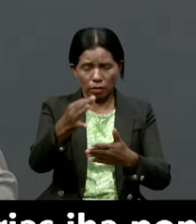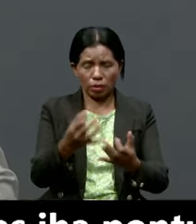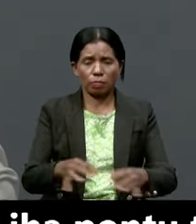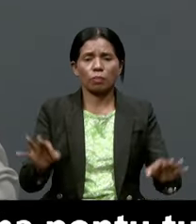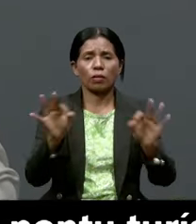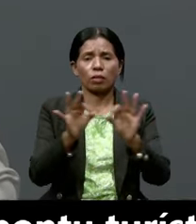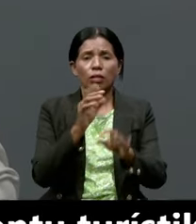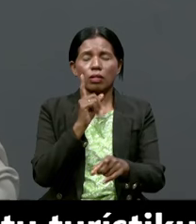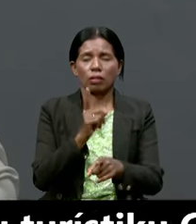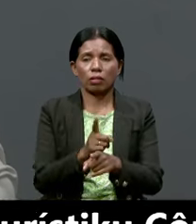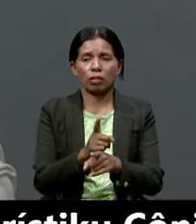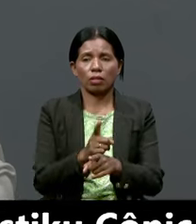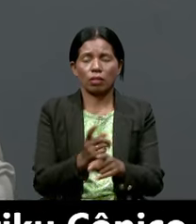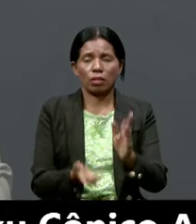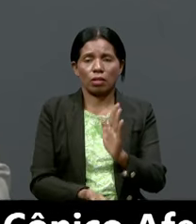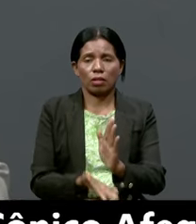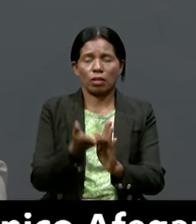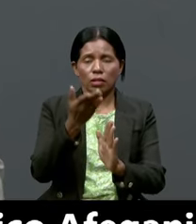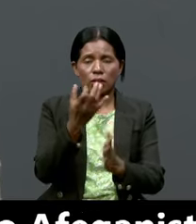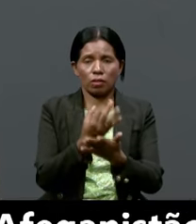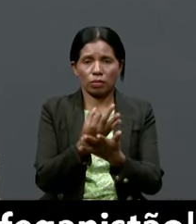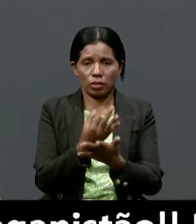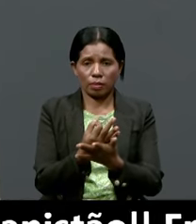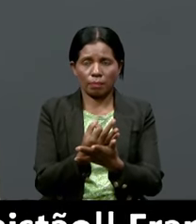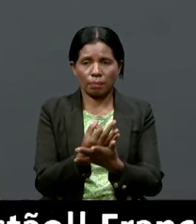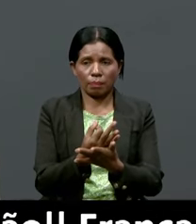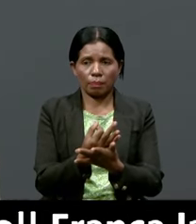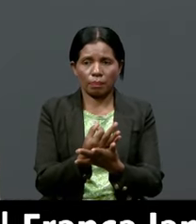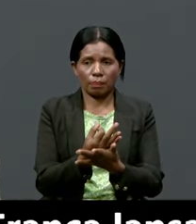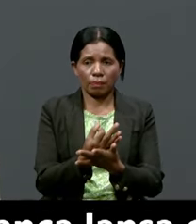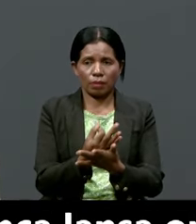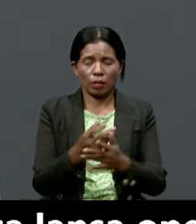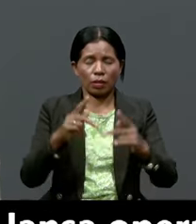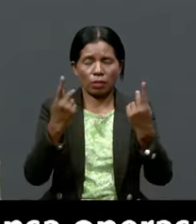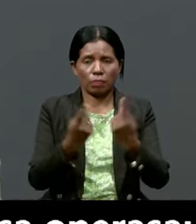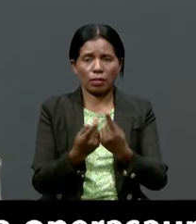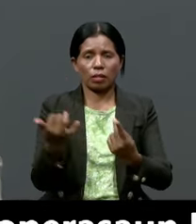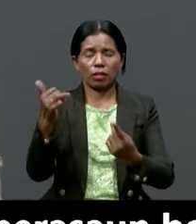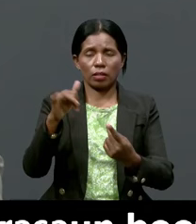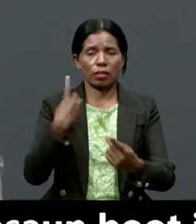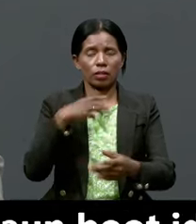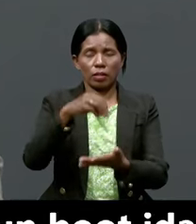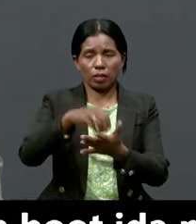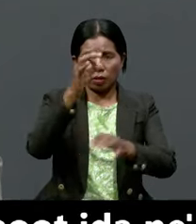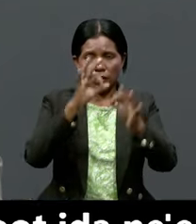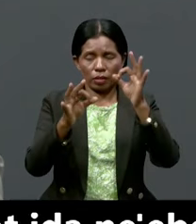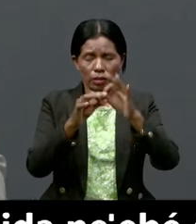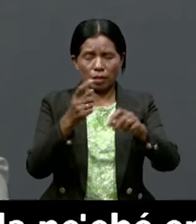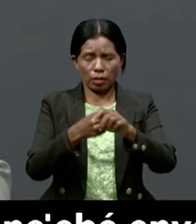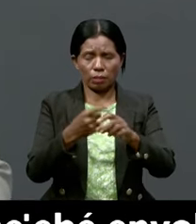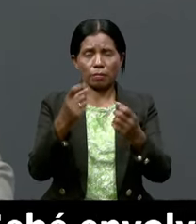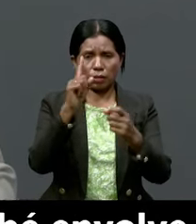que... hasa é montante orçamento para setor se irem ver que está fiar que está o tempo ir nem